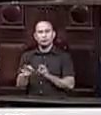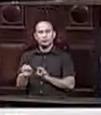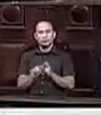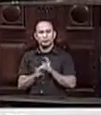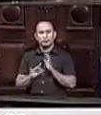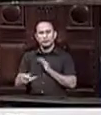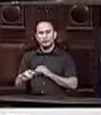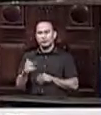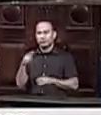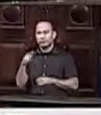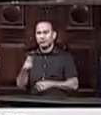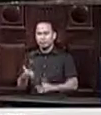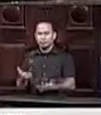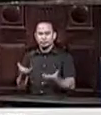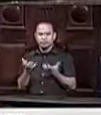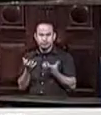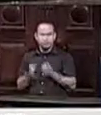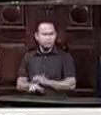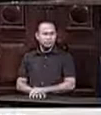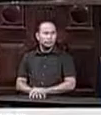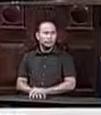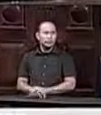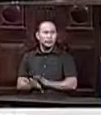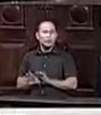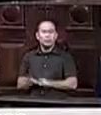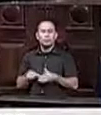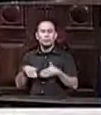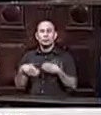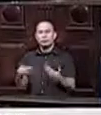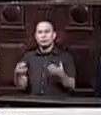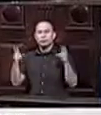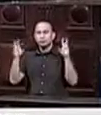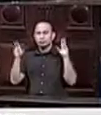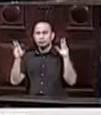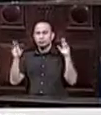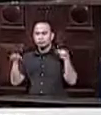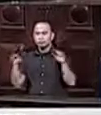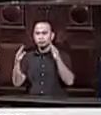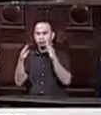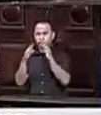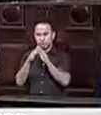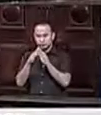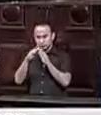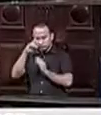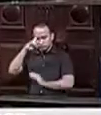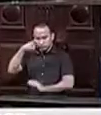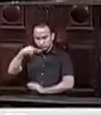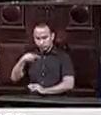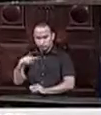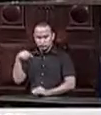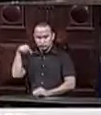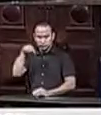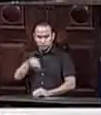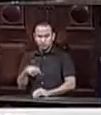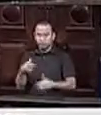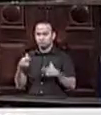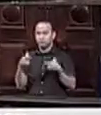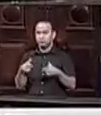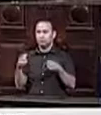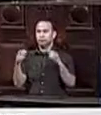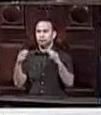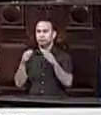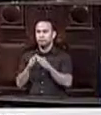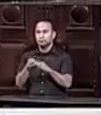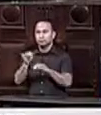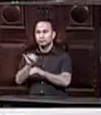tenha exigido. E quando tratou da questão do teto, manda para esta casa um